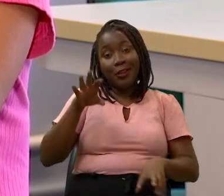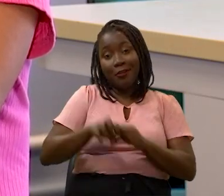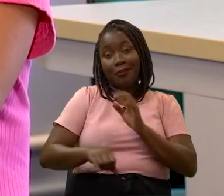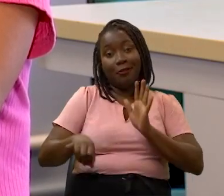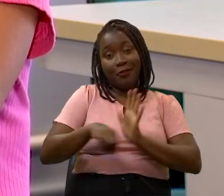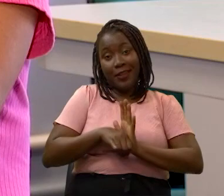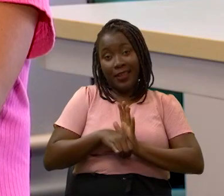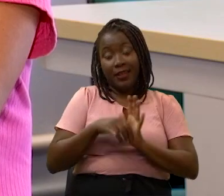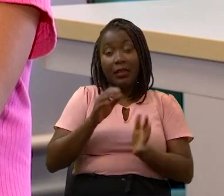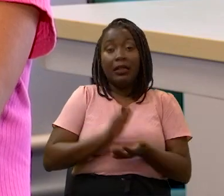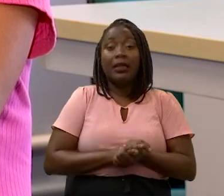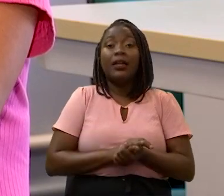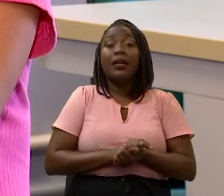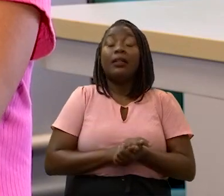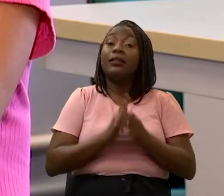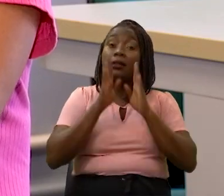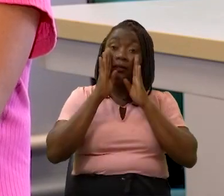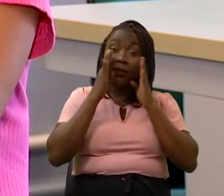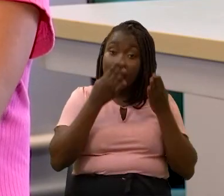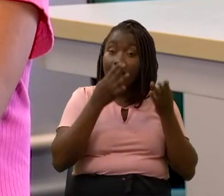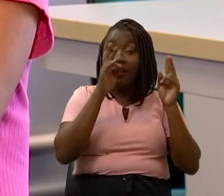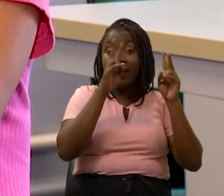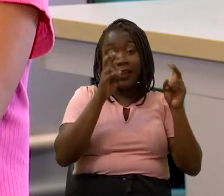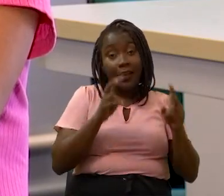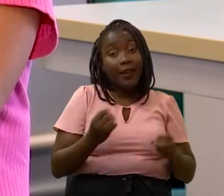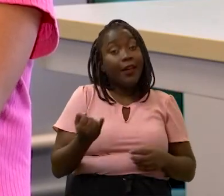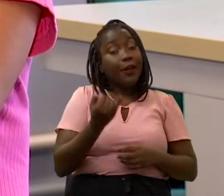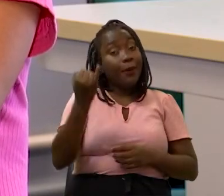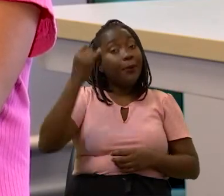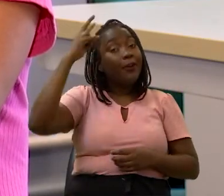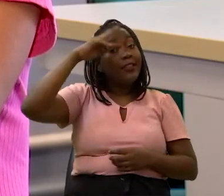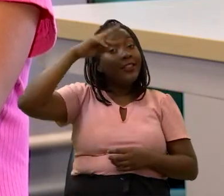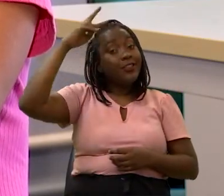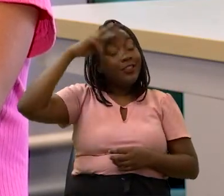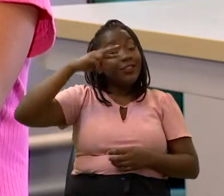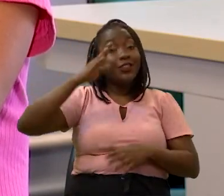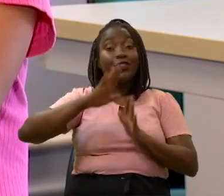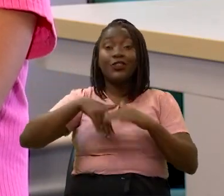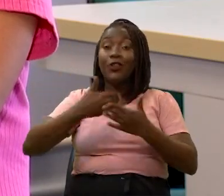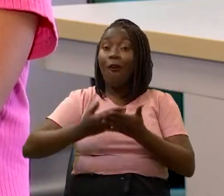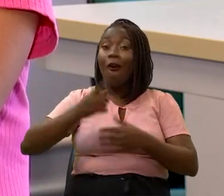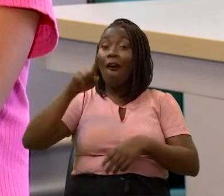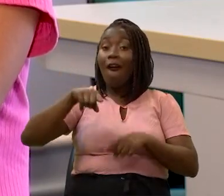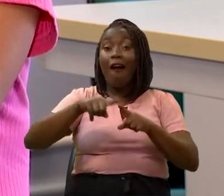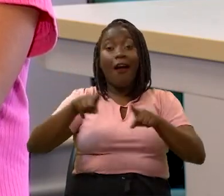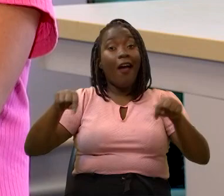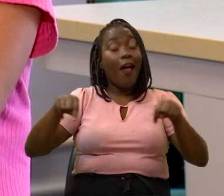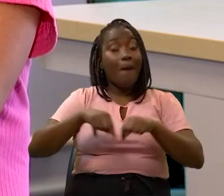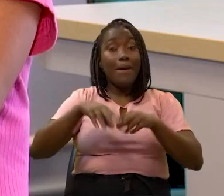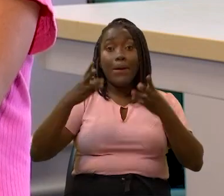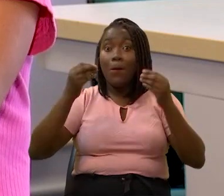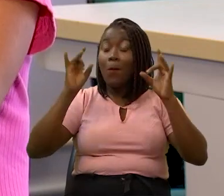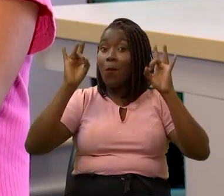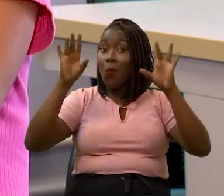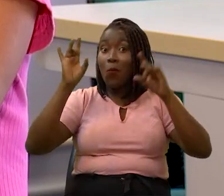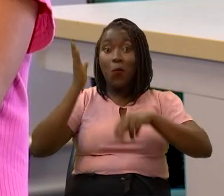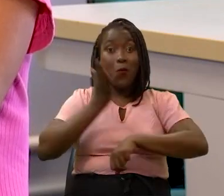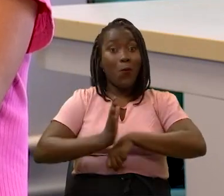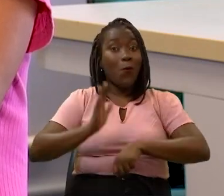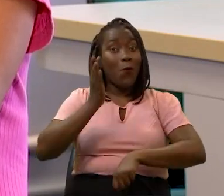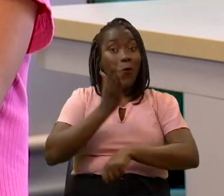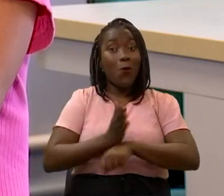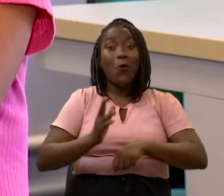de um sujeito. Tendo em vista essas questões, é importante sempre também lembrar que a escola é um espaço muito